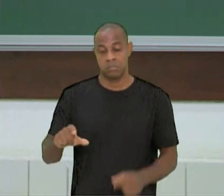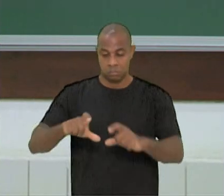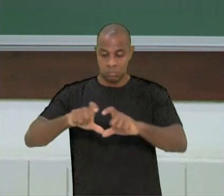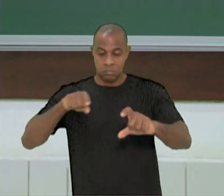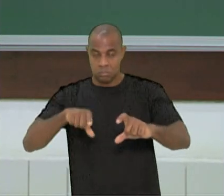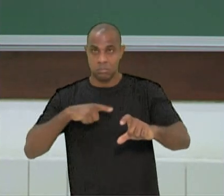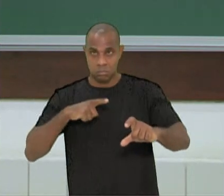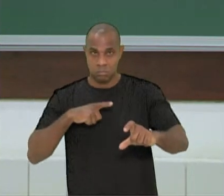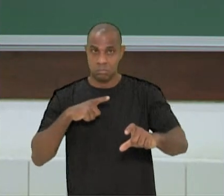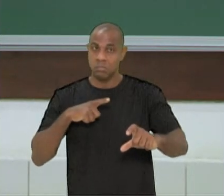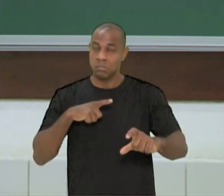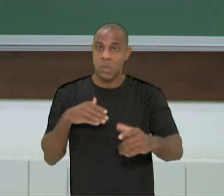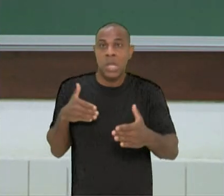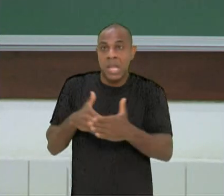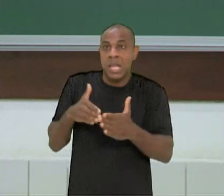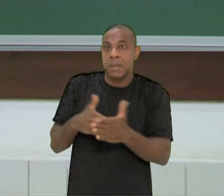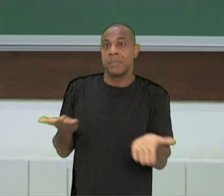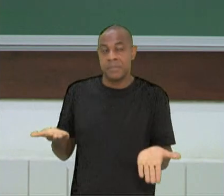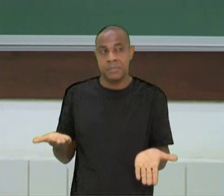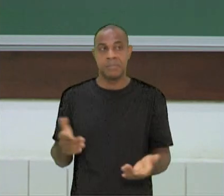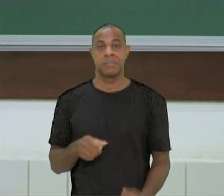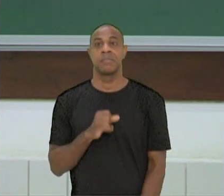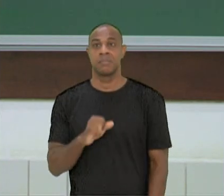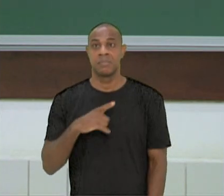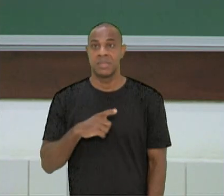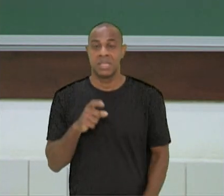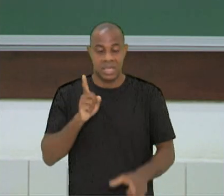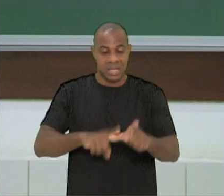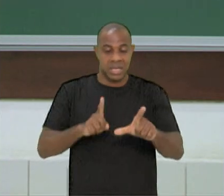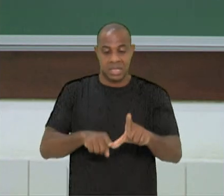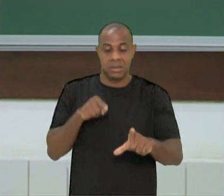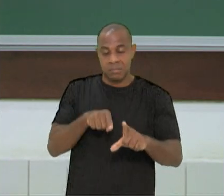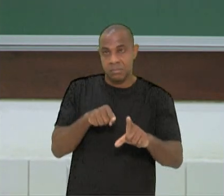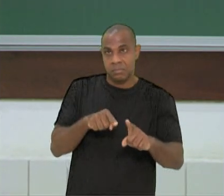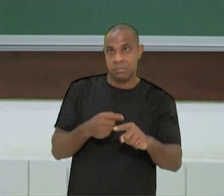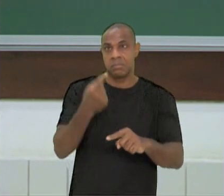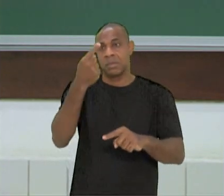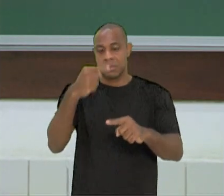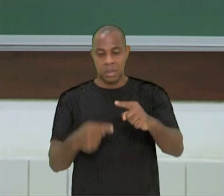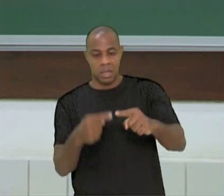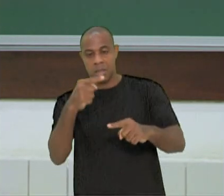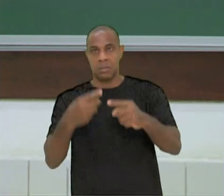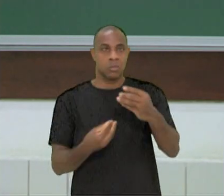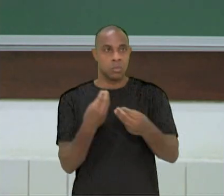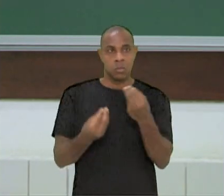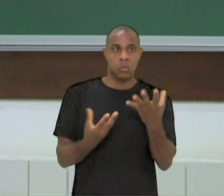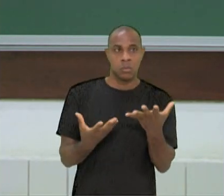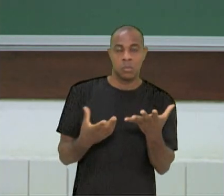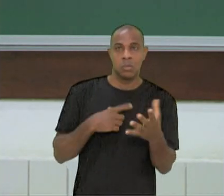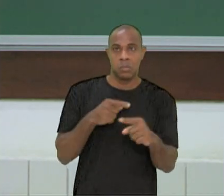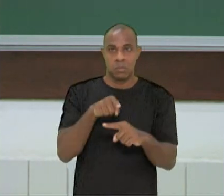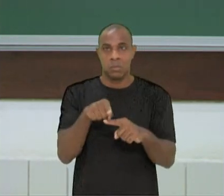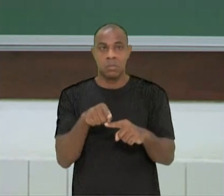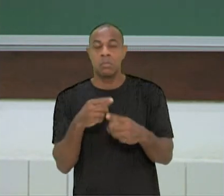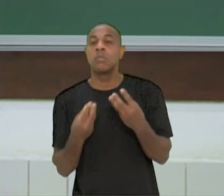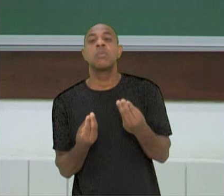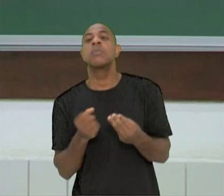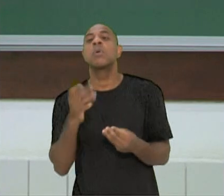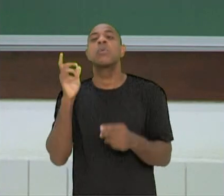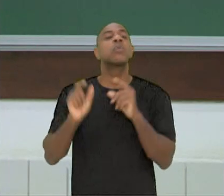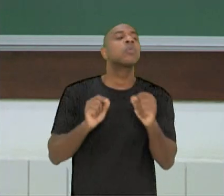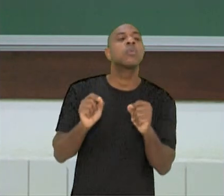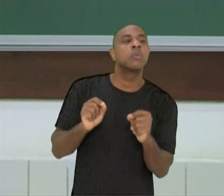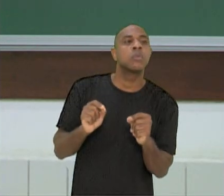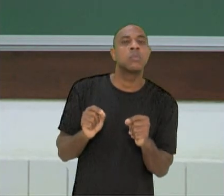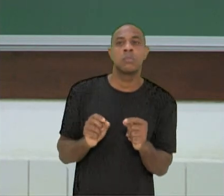algumas restrições. A mesma coisa quando a letra está no denominador. Pode acontecer? Pode. Mas só que se a letra estiver no denominador, o que vai acontecer? Eu não posso